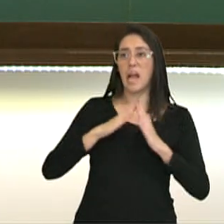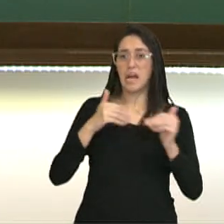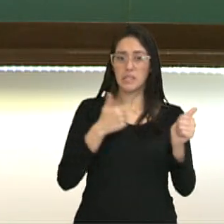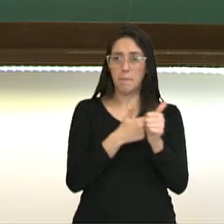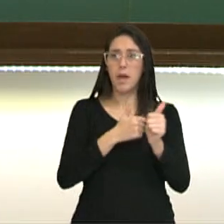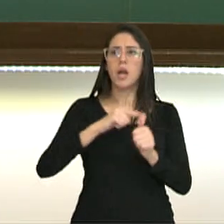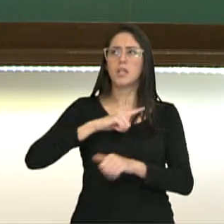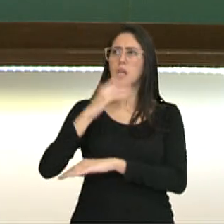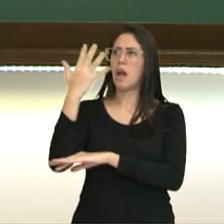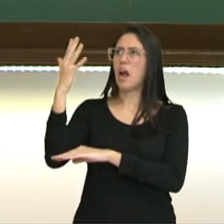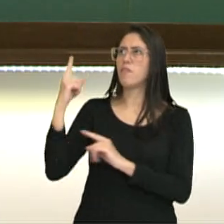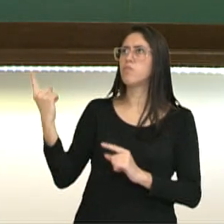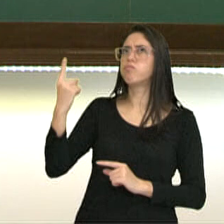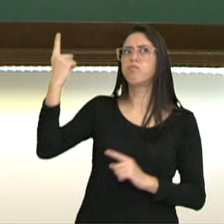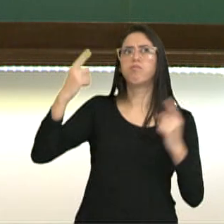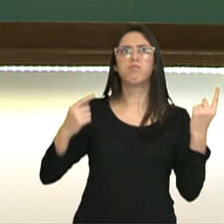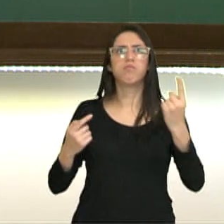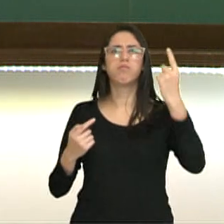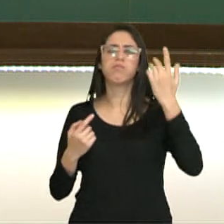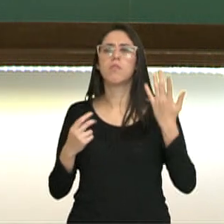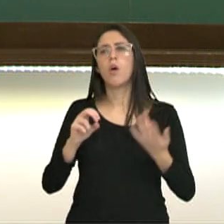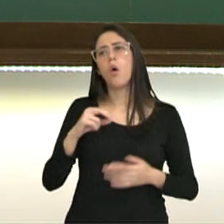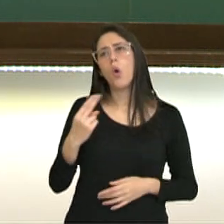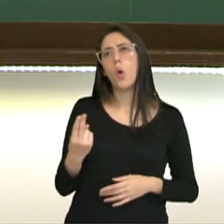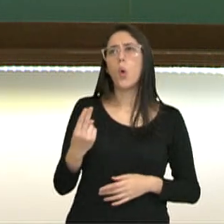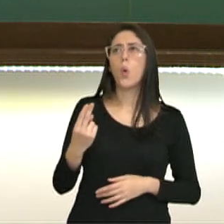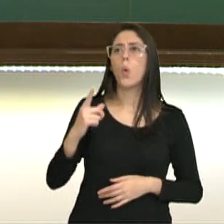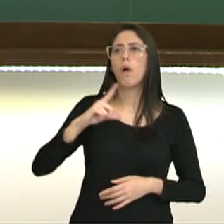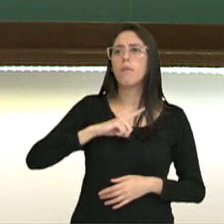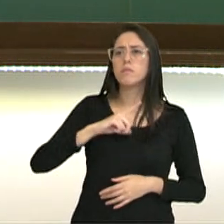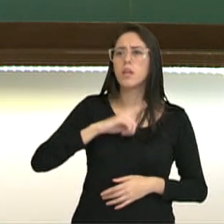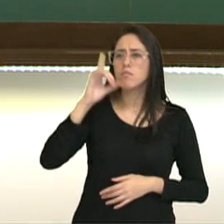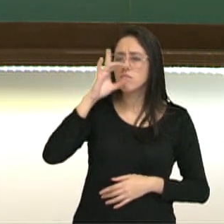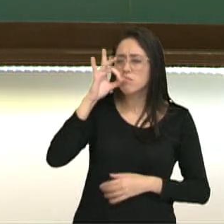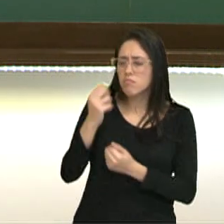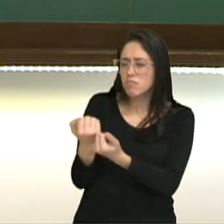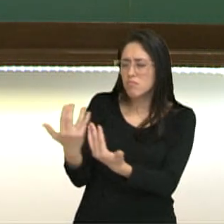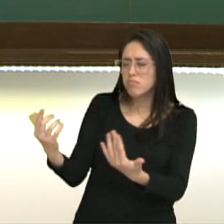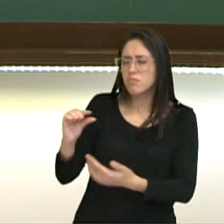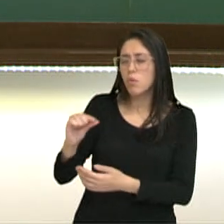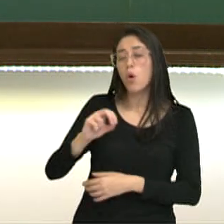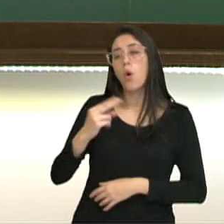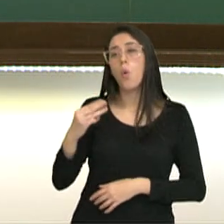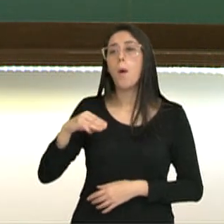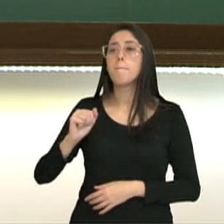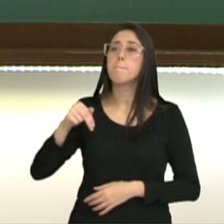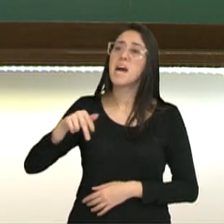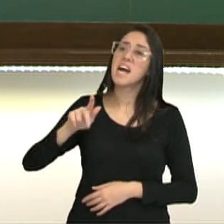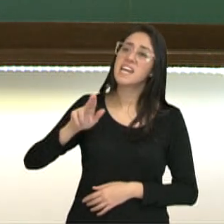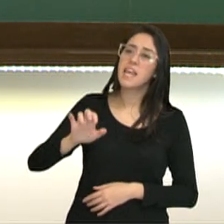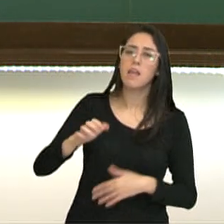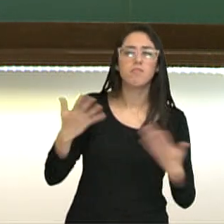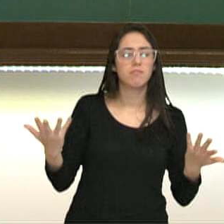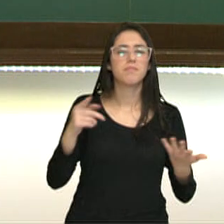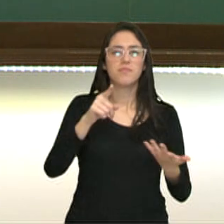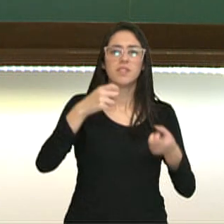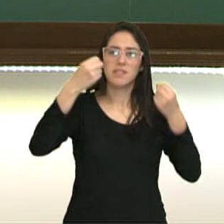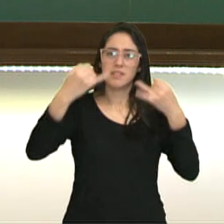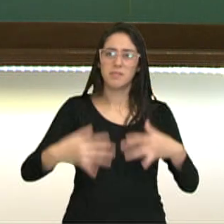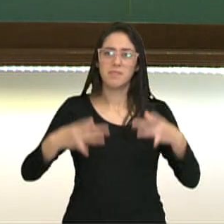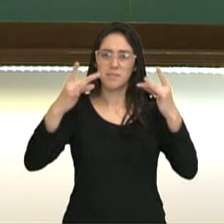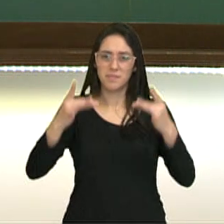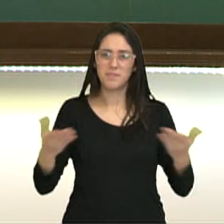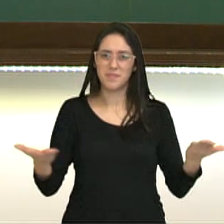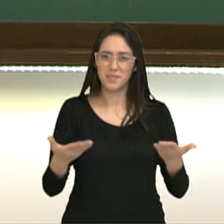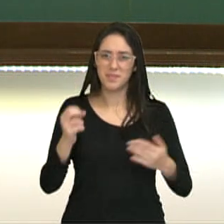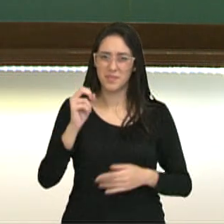árvores altas. Perto da minha casa tem a restinga. Perto da minha casa tem um mangue. Então, eu quero que você escreva um pouquinho sobre isso agora